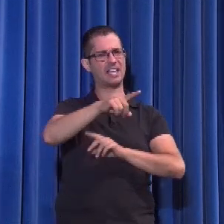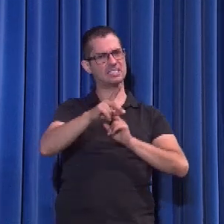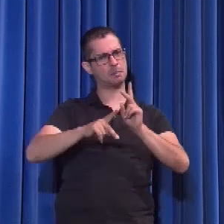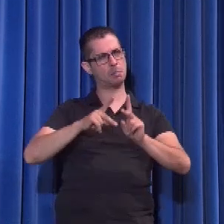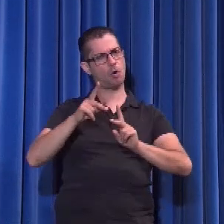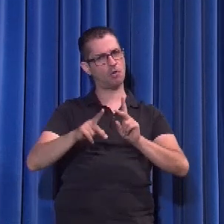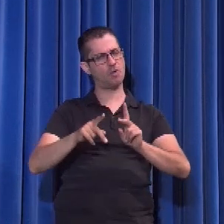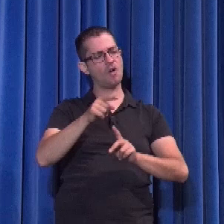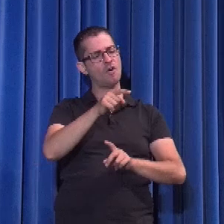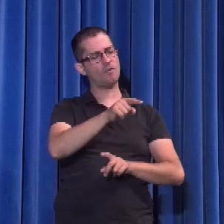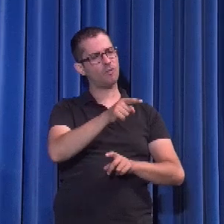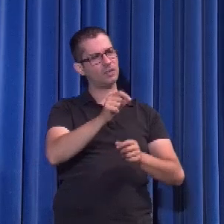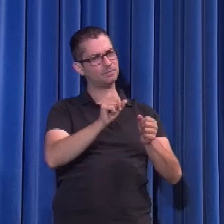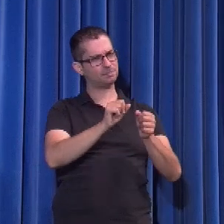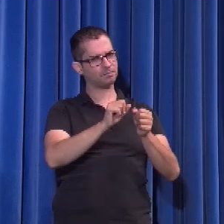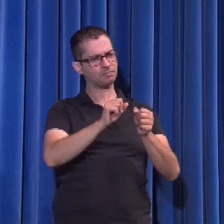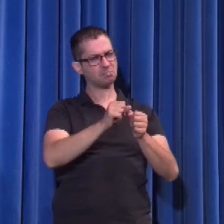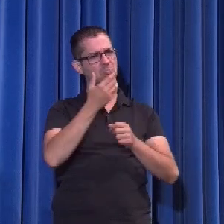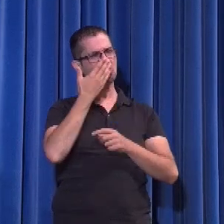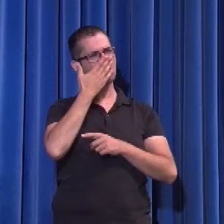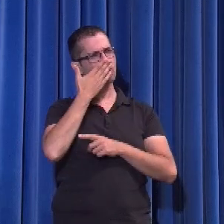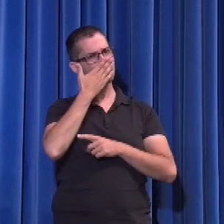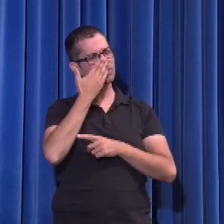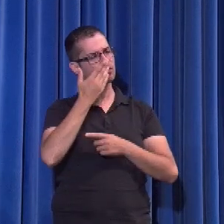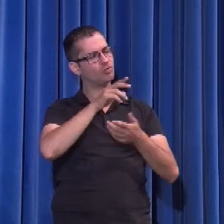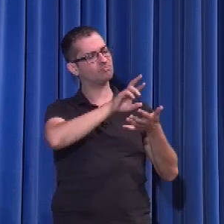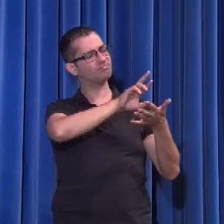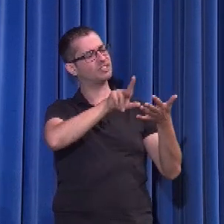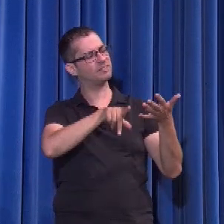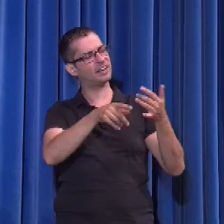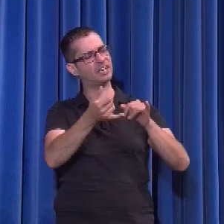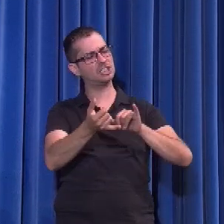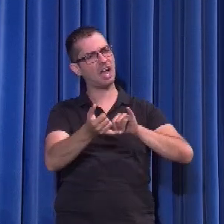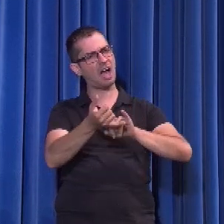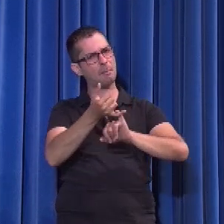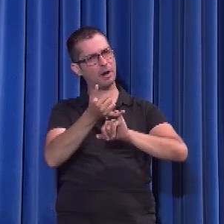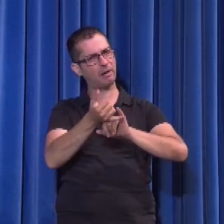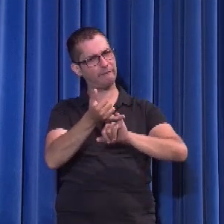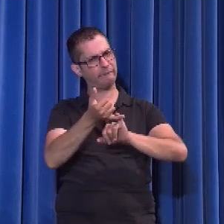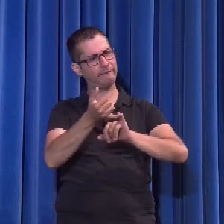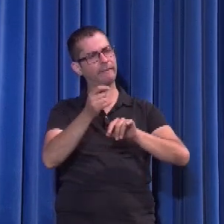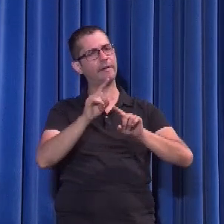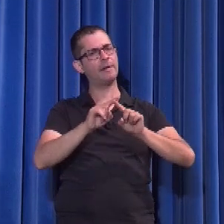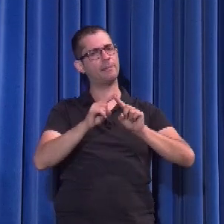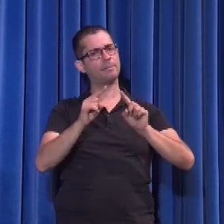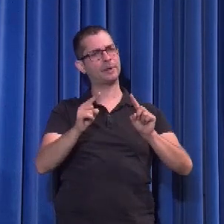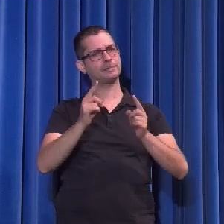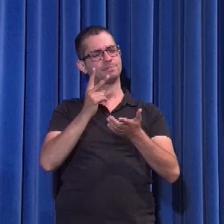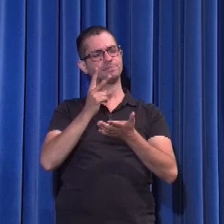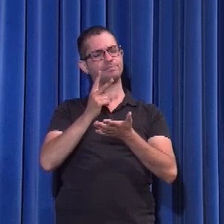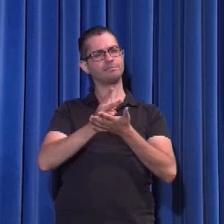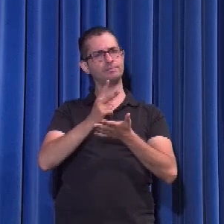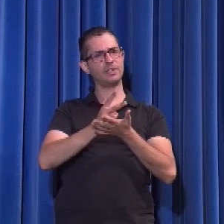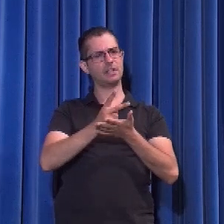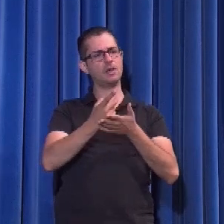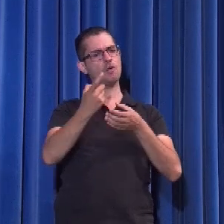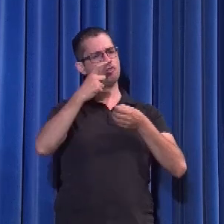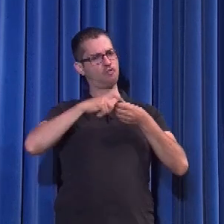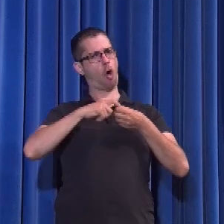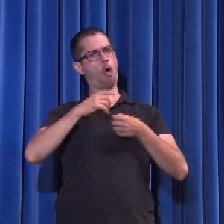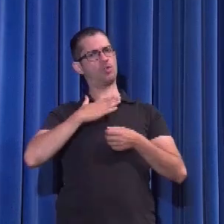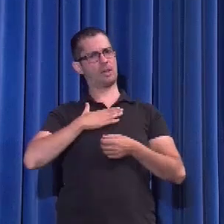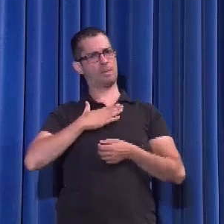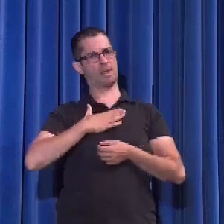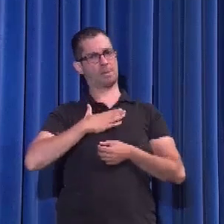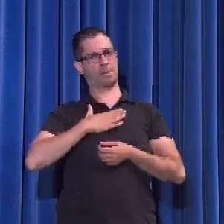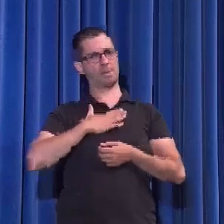te prostituíste com muitos amantes, mas ainda assim, torna para mim, diz o Senhor. O Senhor está